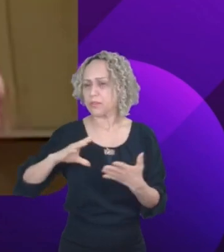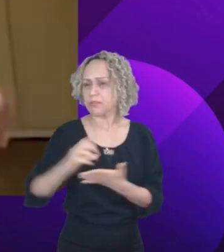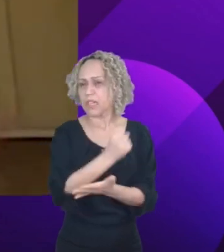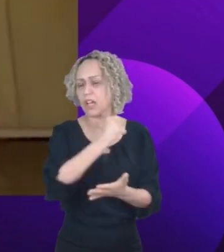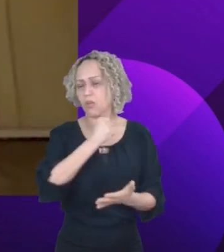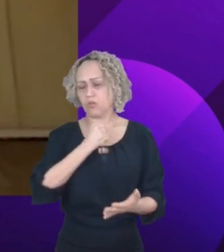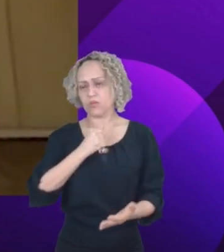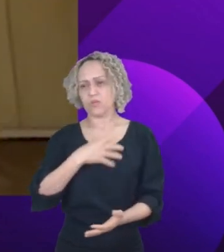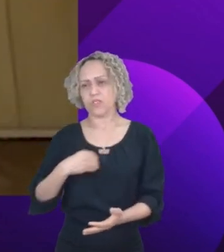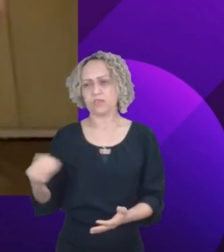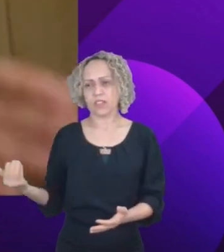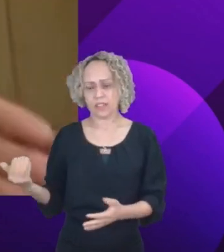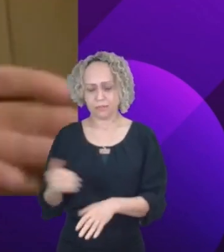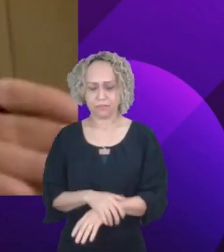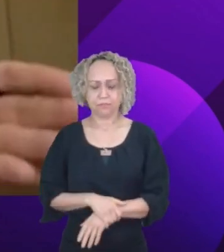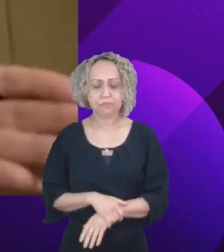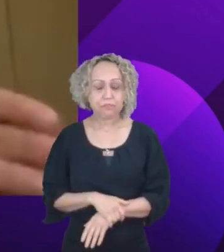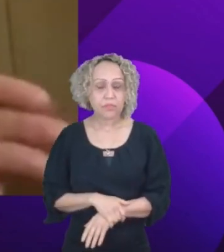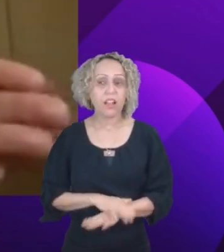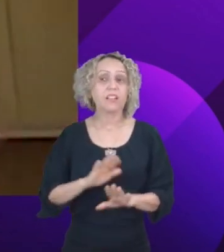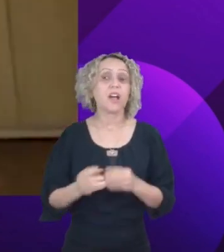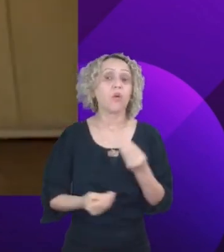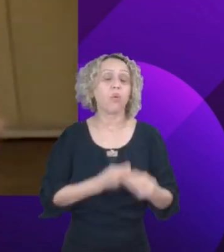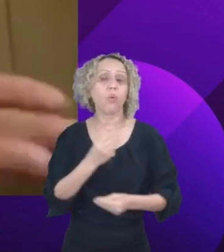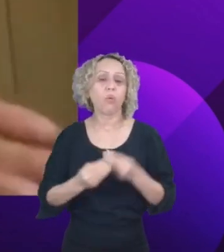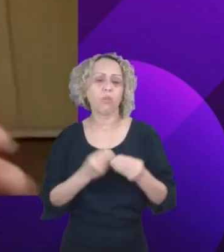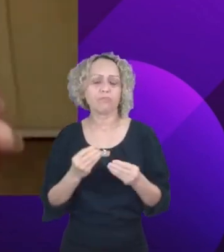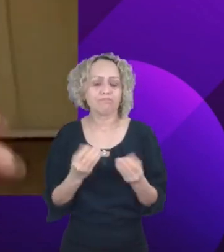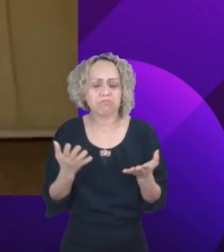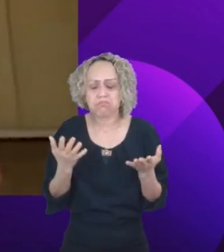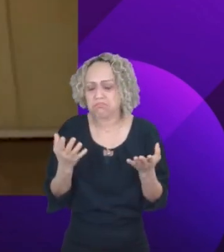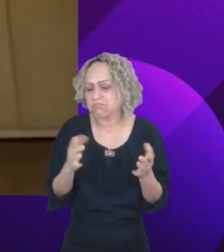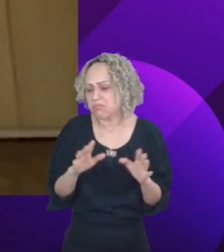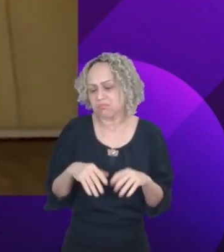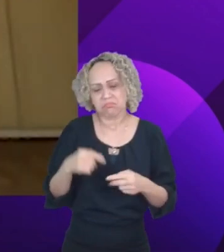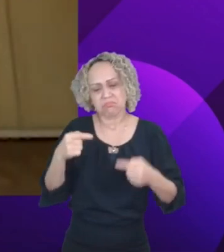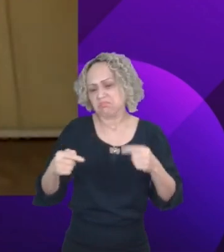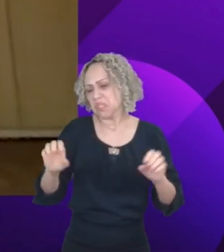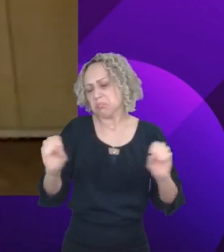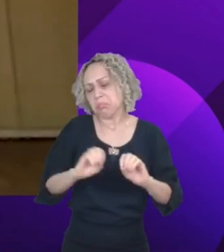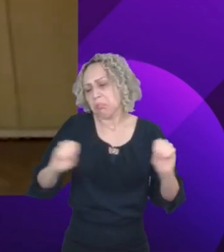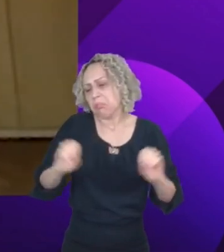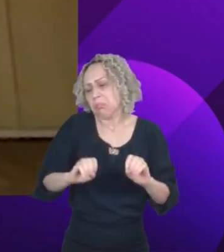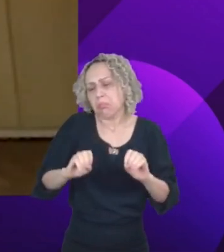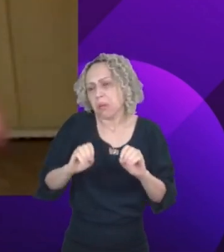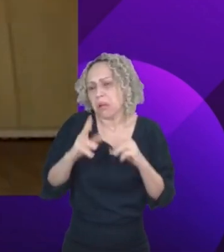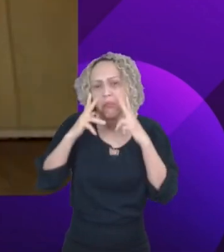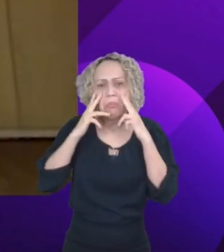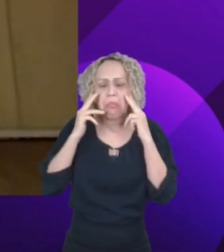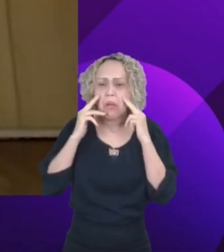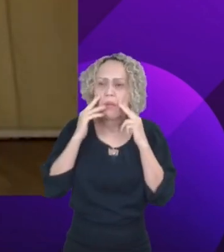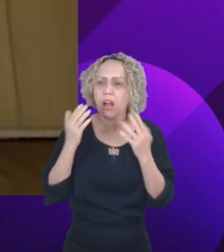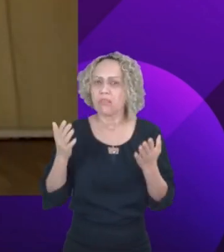é que chegou ao ponto de invisibilizar completamente esse debate. Hoje é muito comum que as